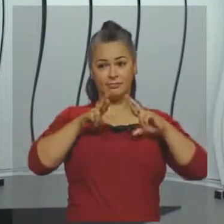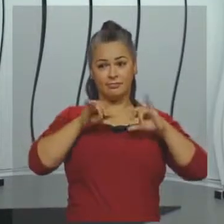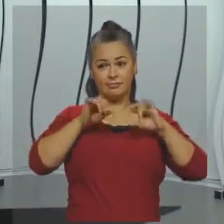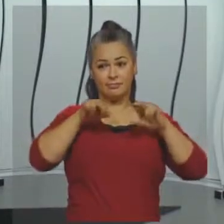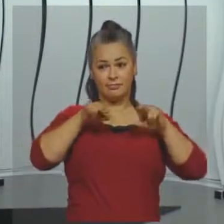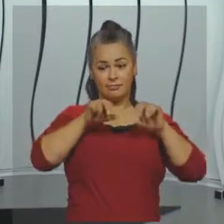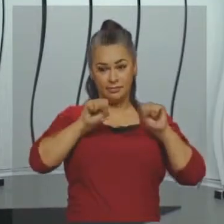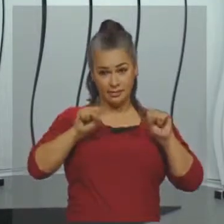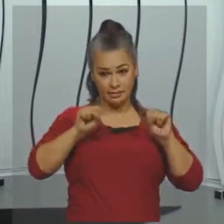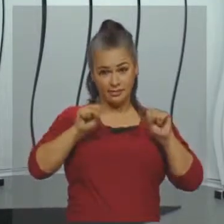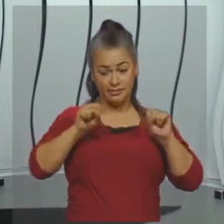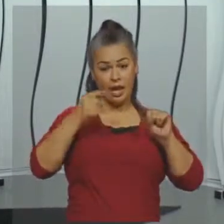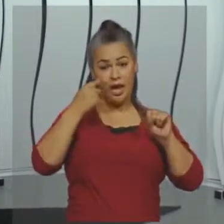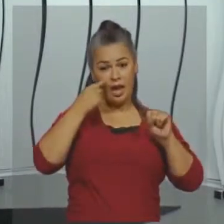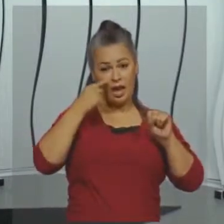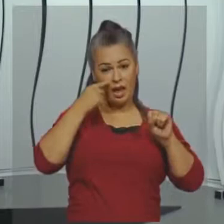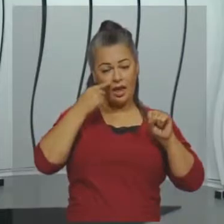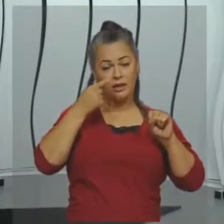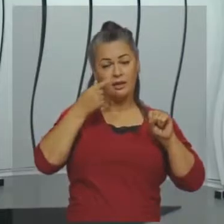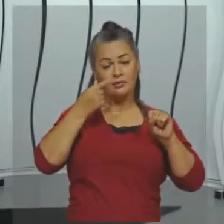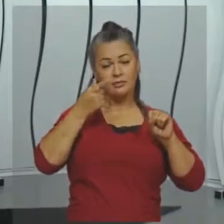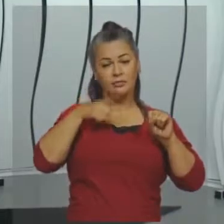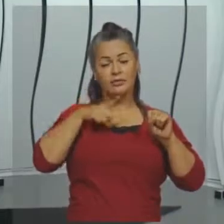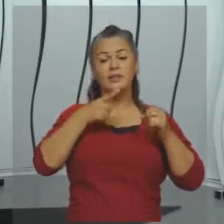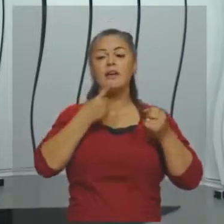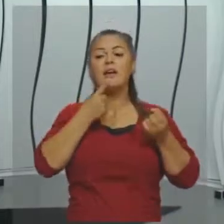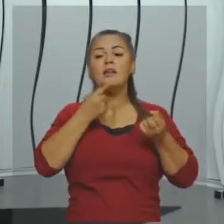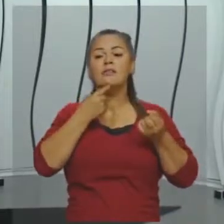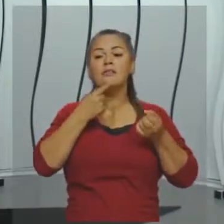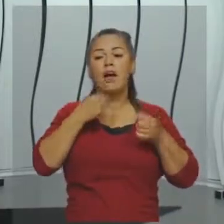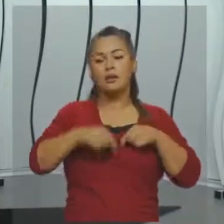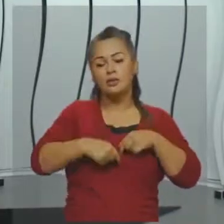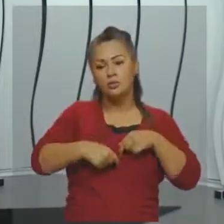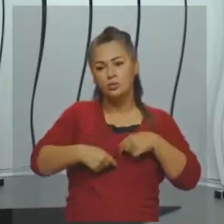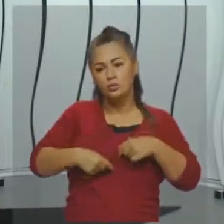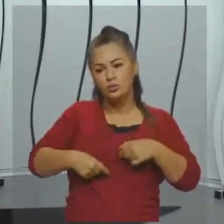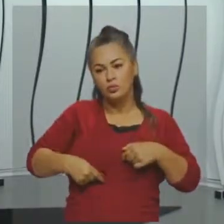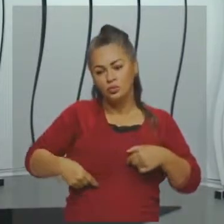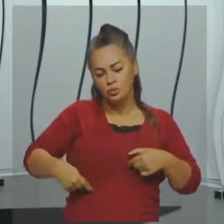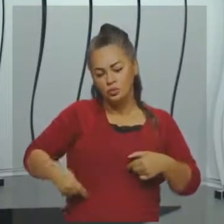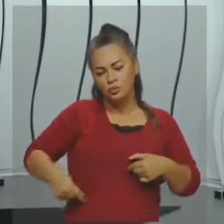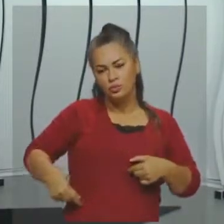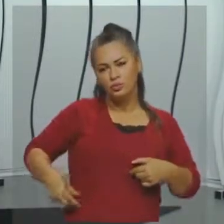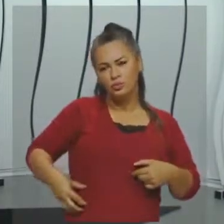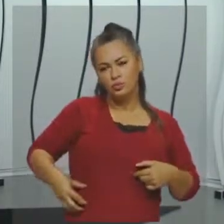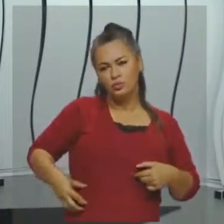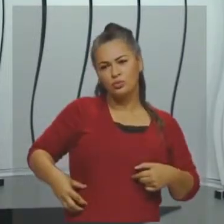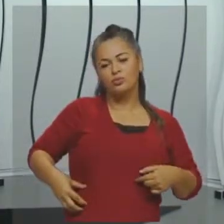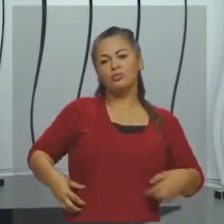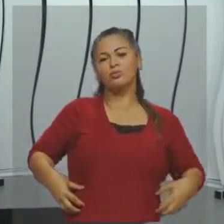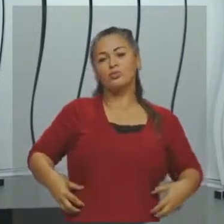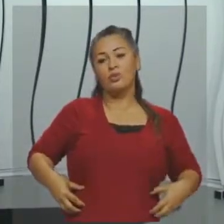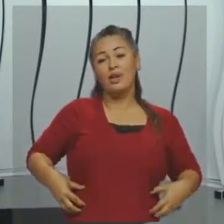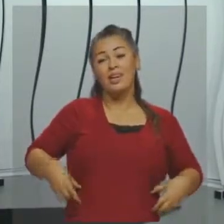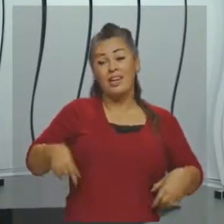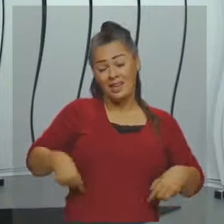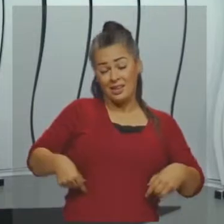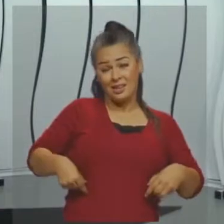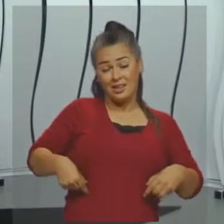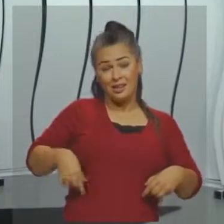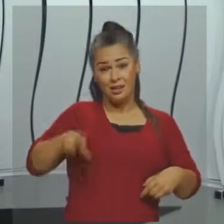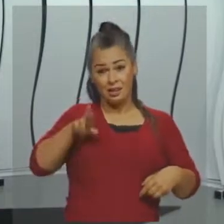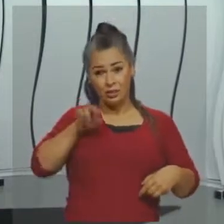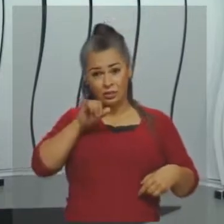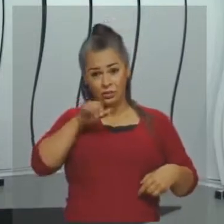vai entrar com o sangue para dentro do seu rim, para que seu rim possa filtrar esse sangue, retirar as substâncias tóxicas